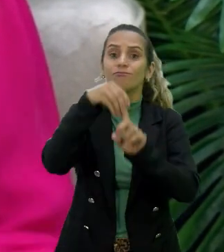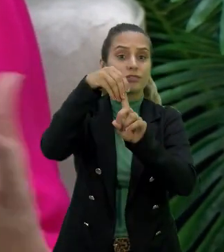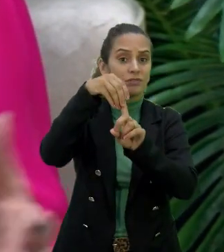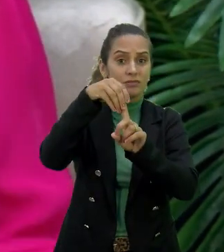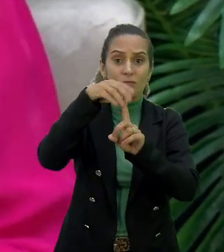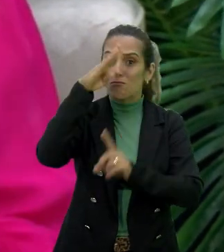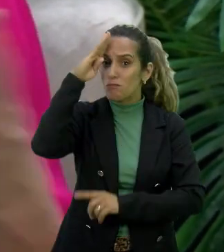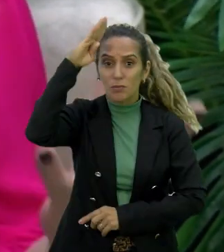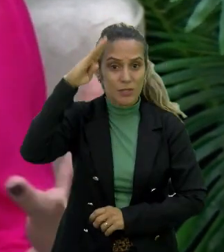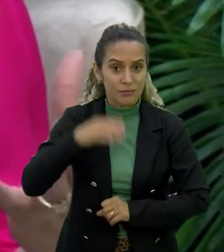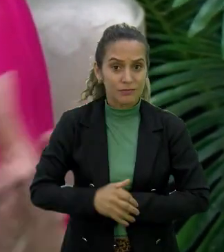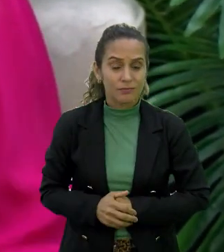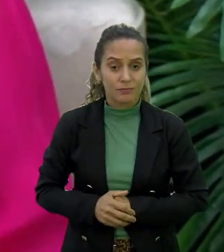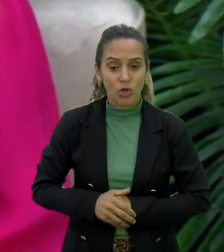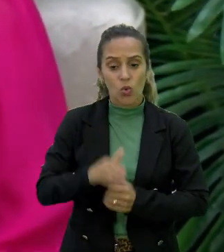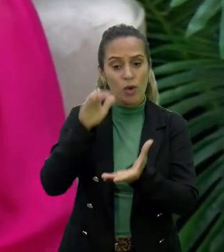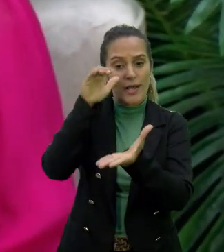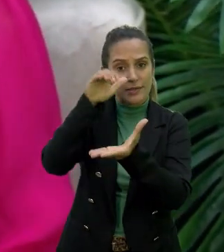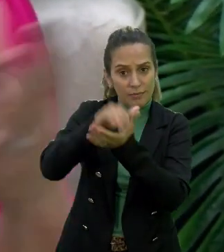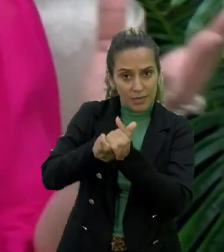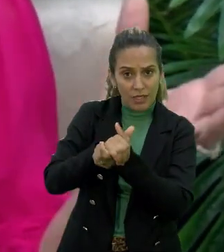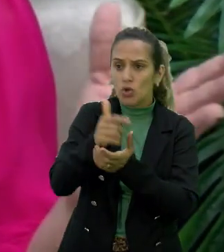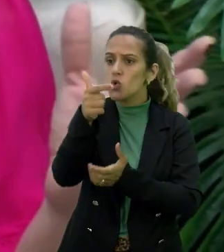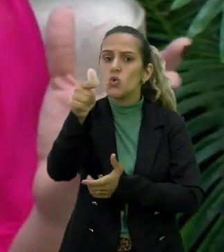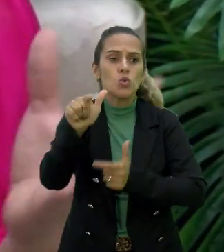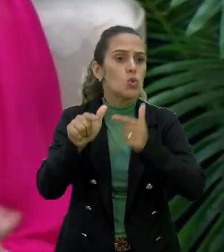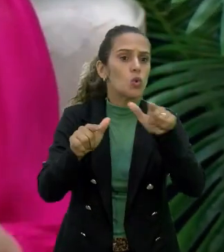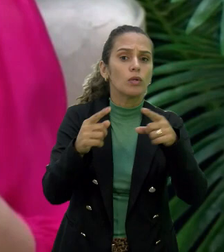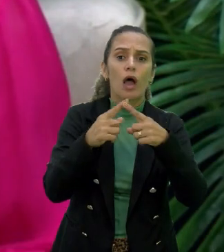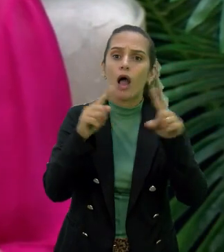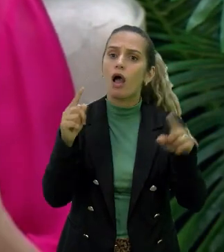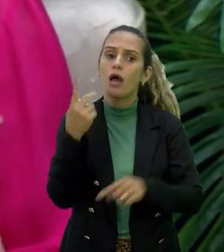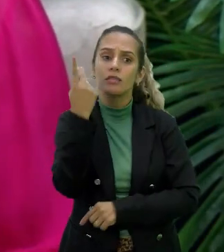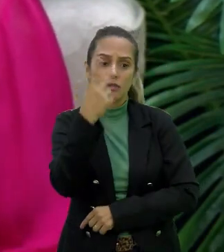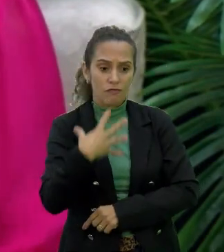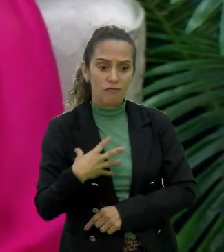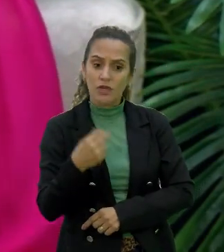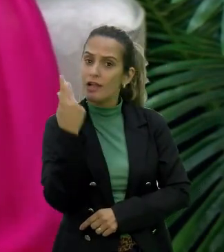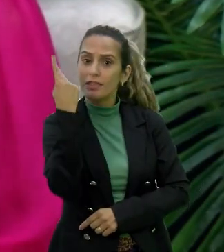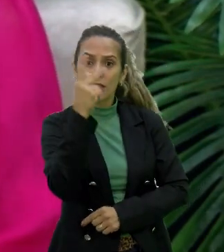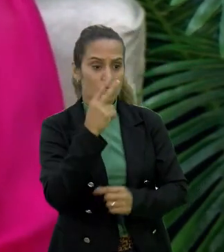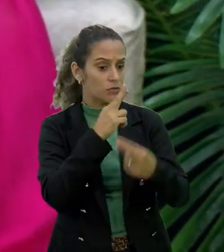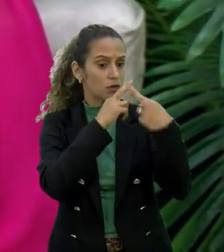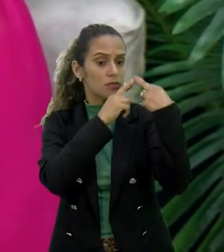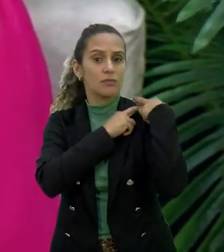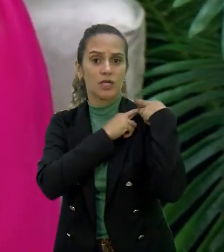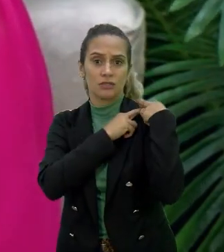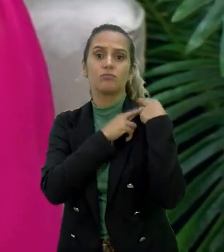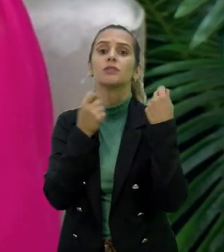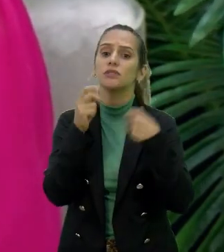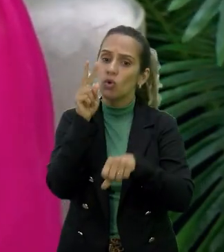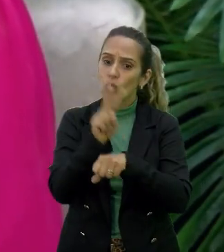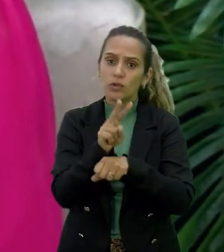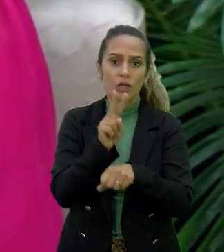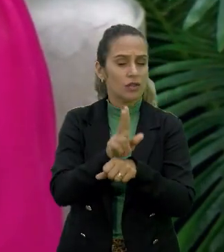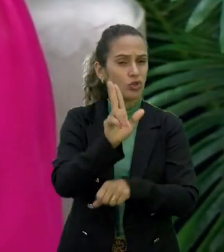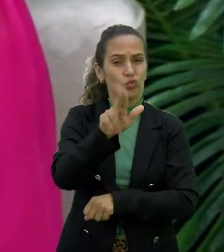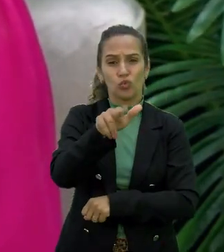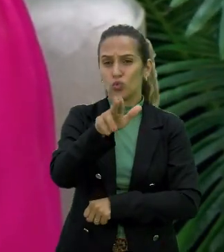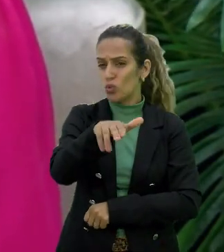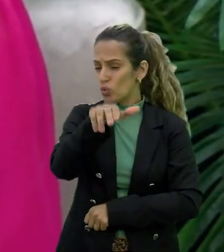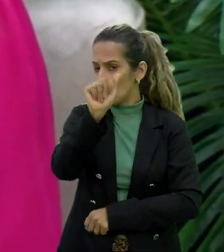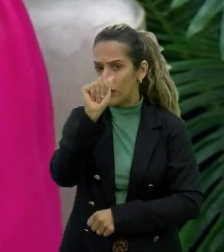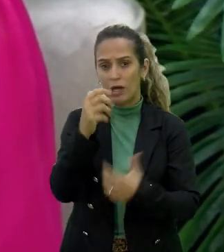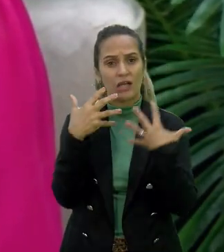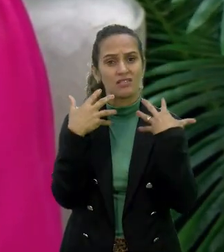parceiro companheiro é arruma outro agora filho é teu você colocou no mundo a sua responsabilidade então Jamais